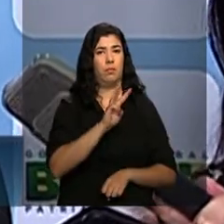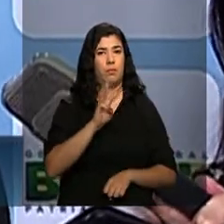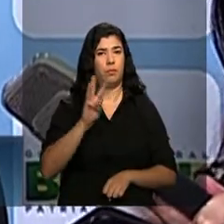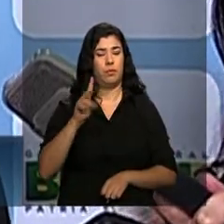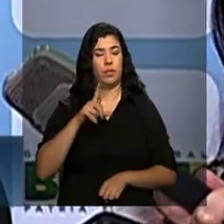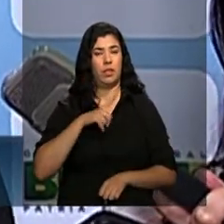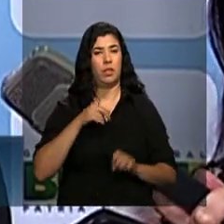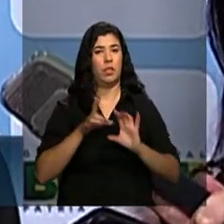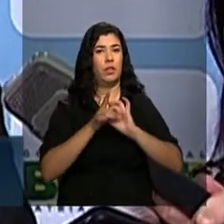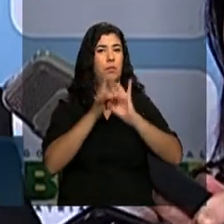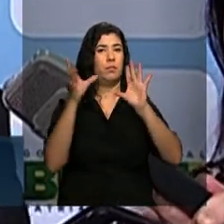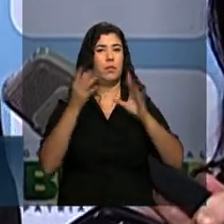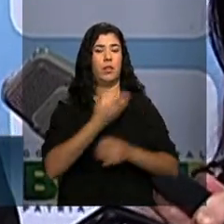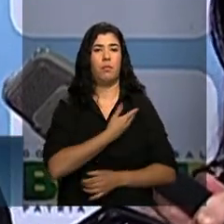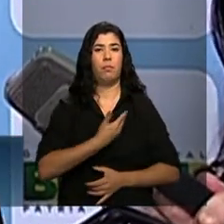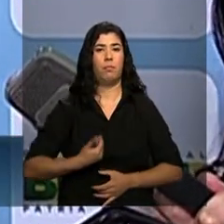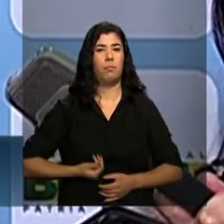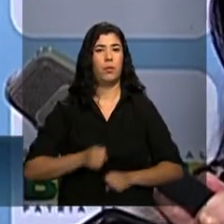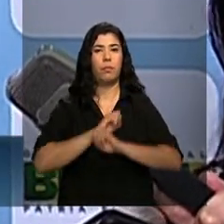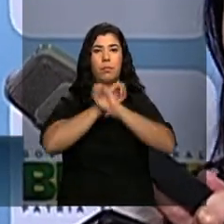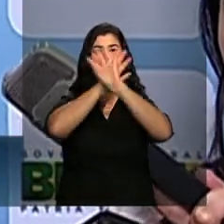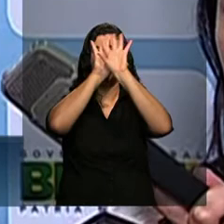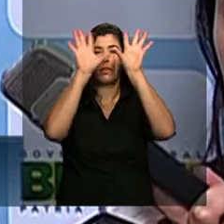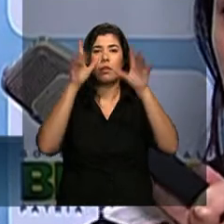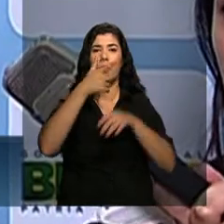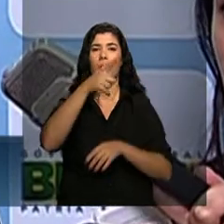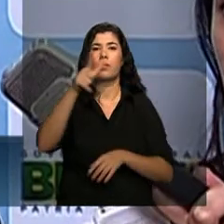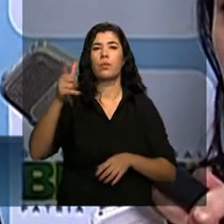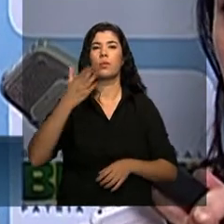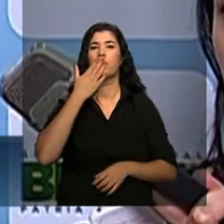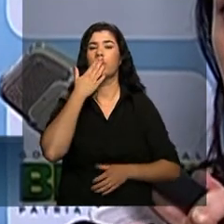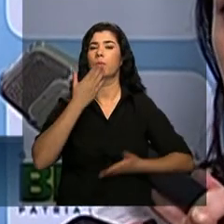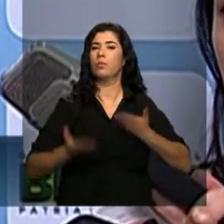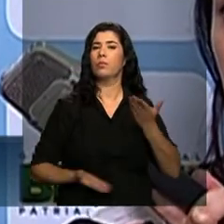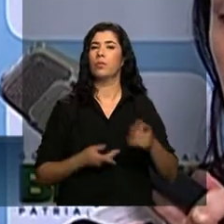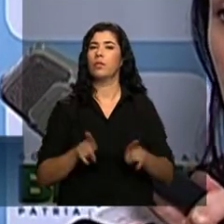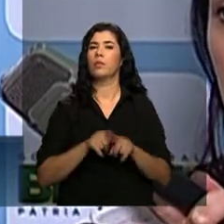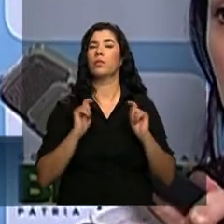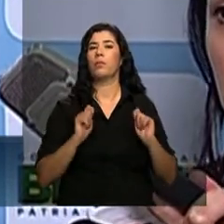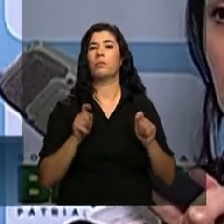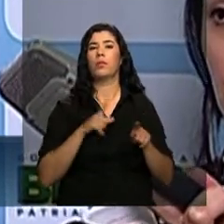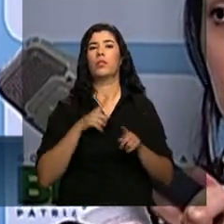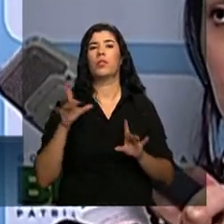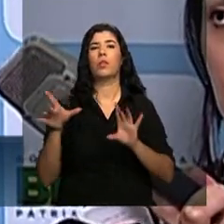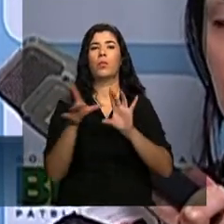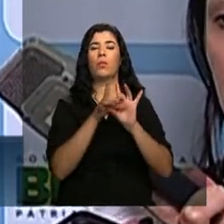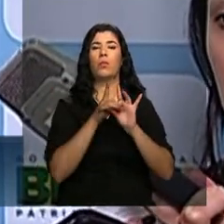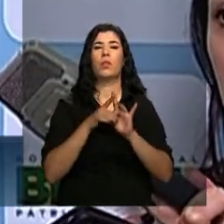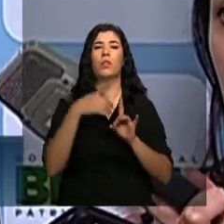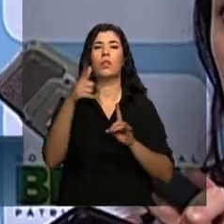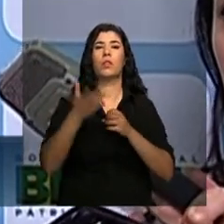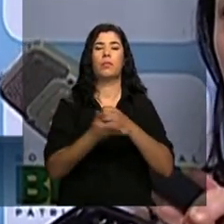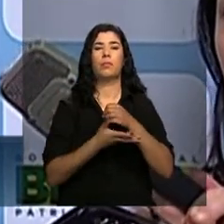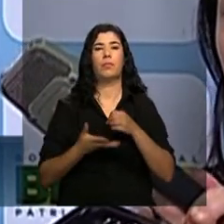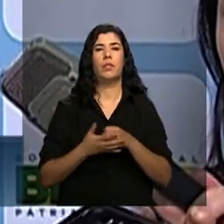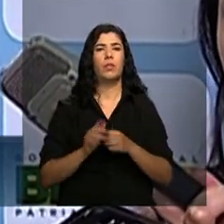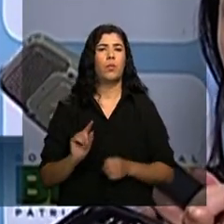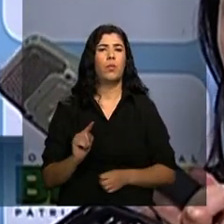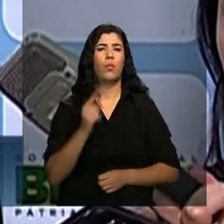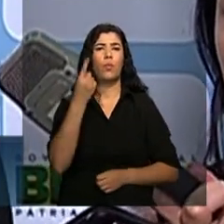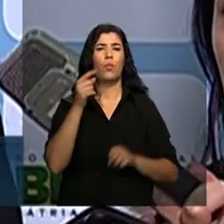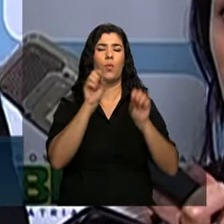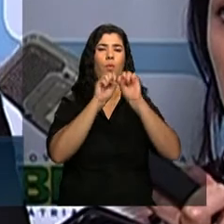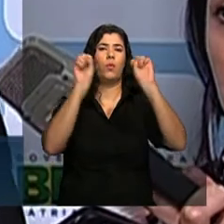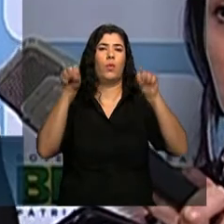disponível, público e disponível para todos os serviços, mas que garante esta integração de base. Porque nós não estamos dando um sistema a